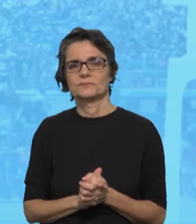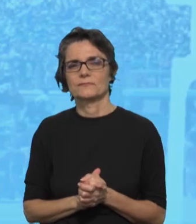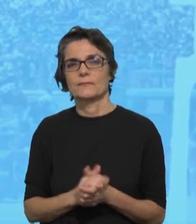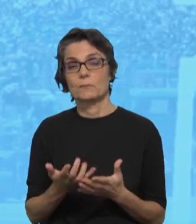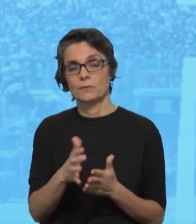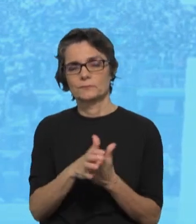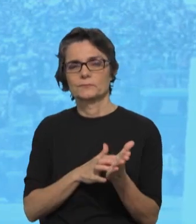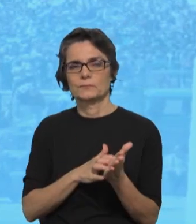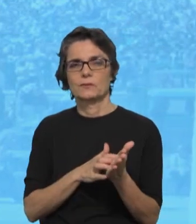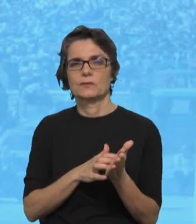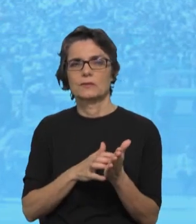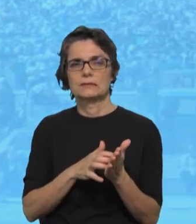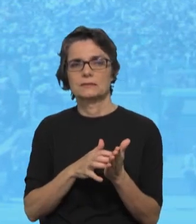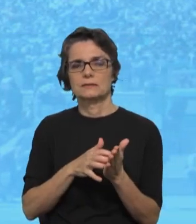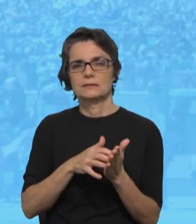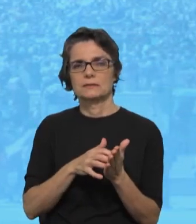este próximo domingo,